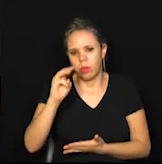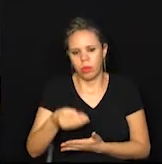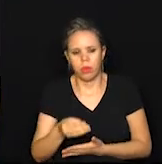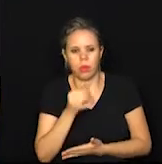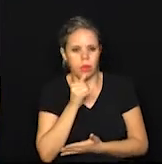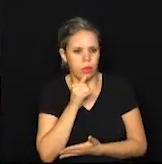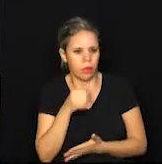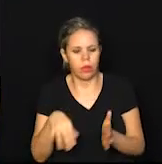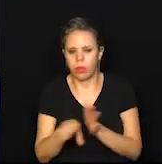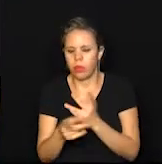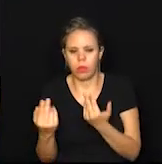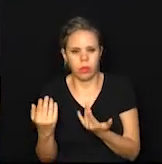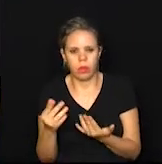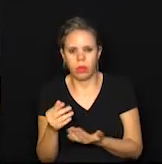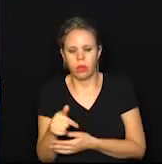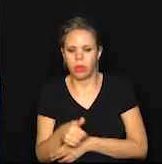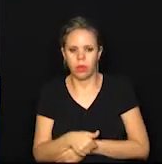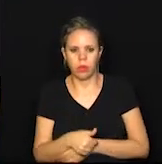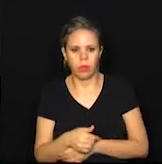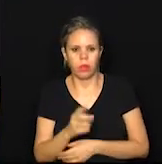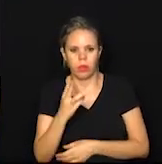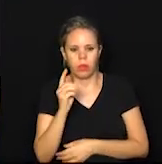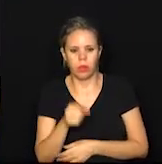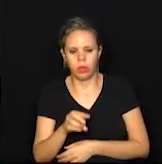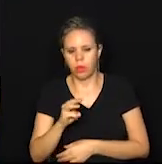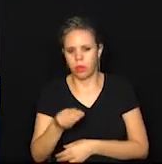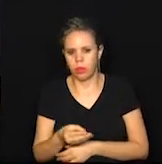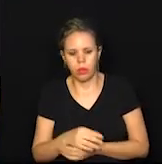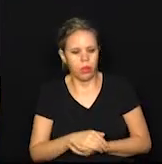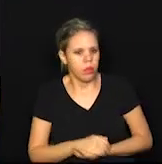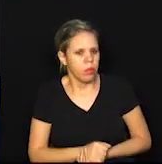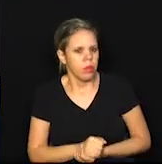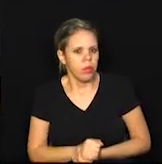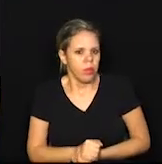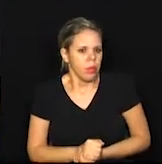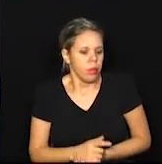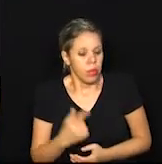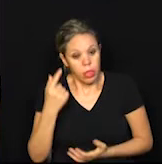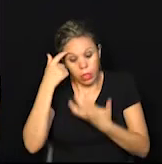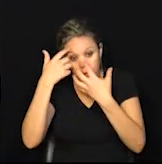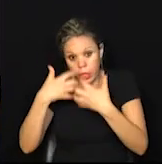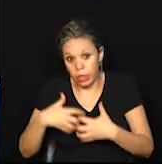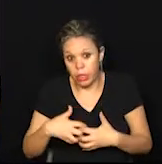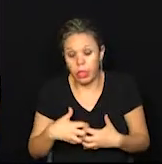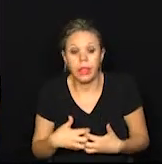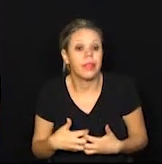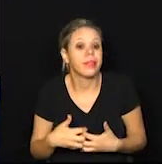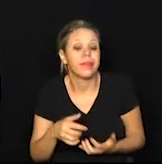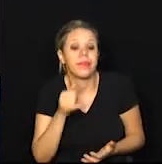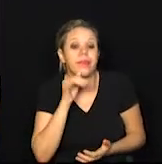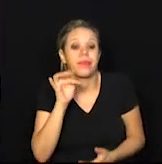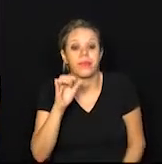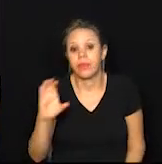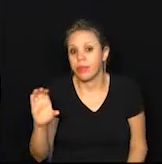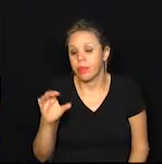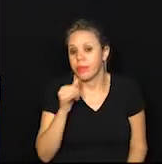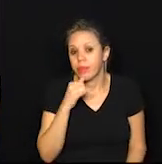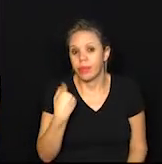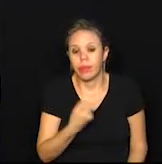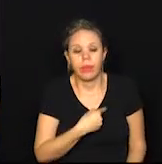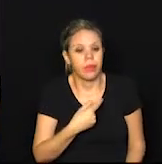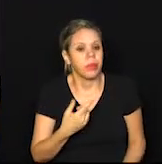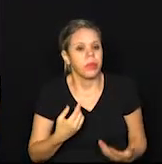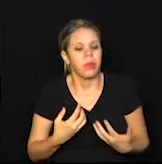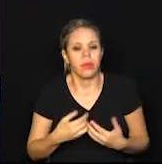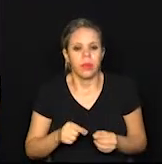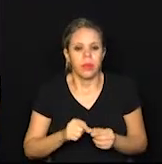não chega ao valor que seria 3 milhões. E a gente está pensando na questão do FIEC, quando a gente faz